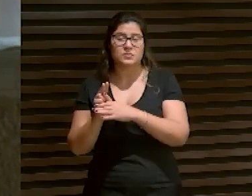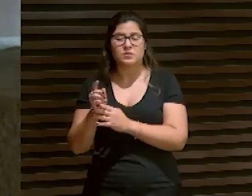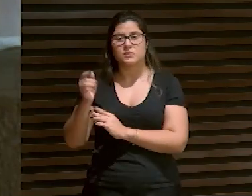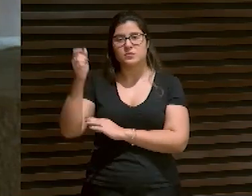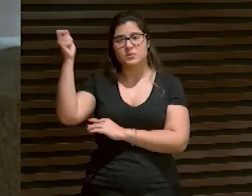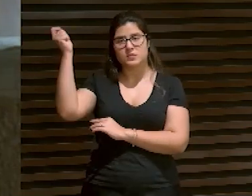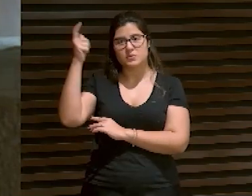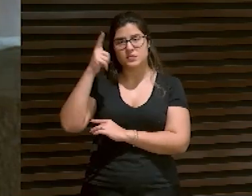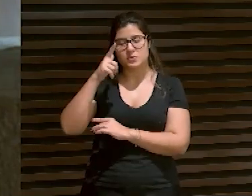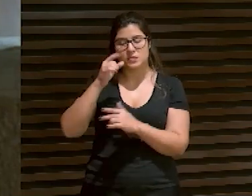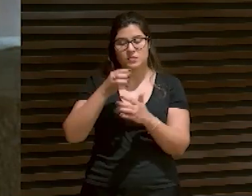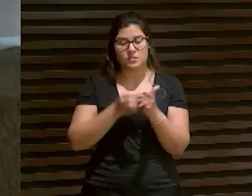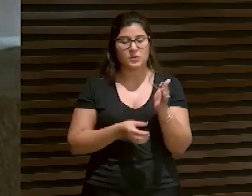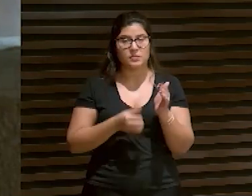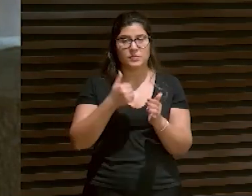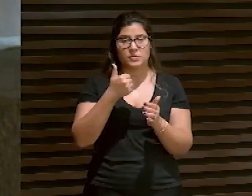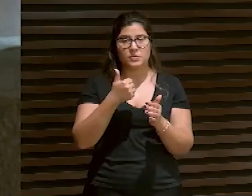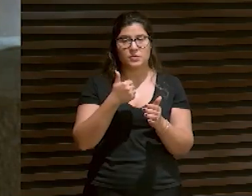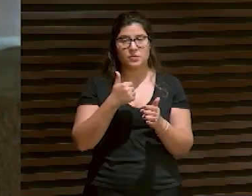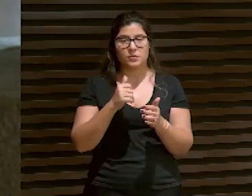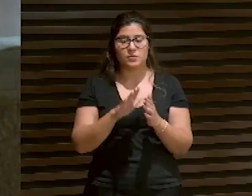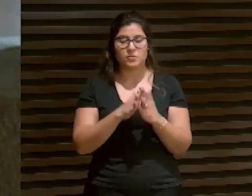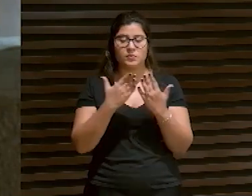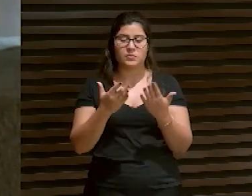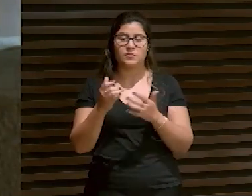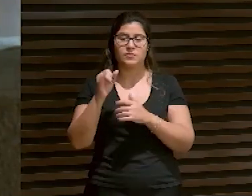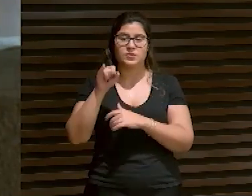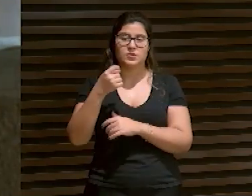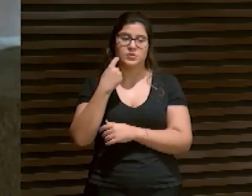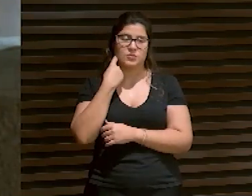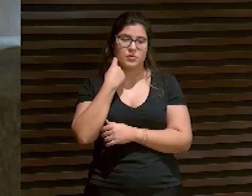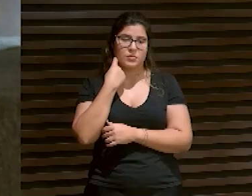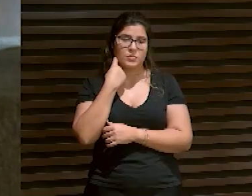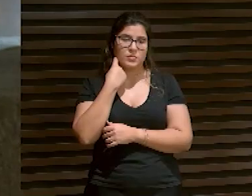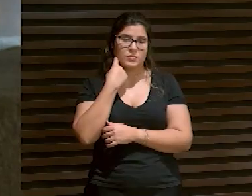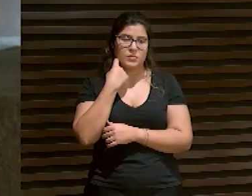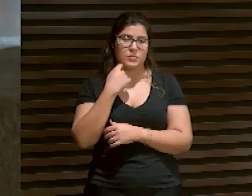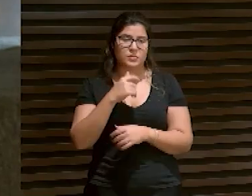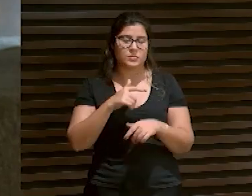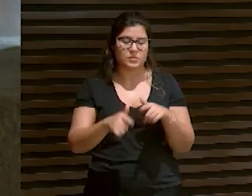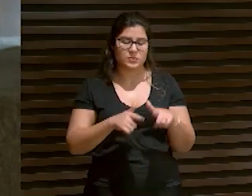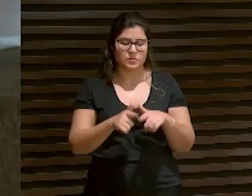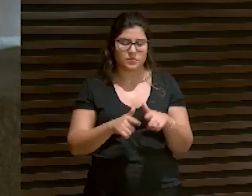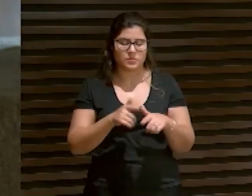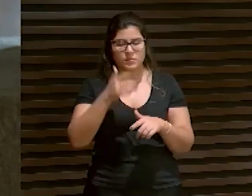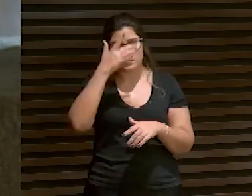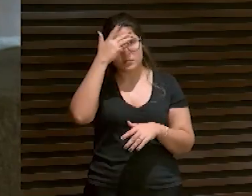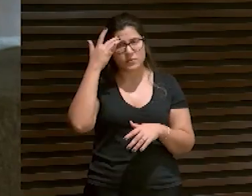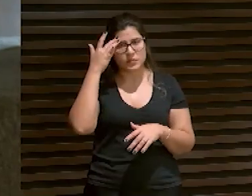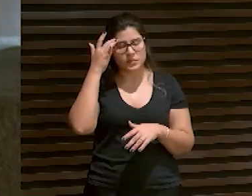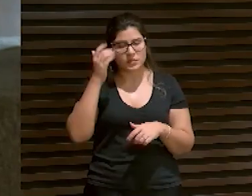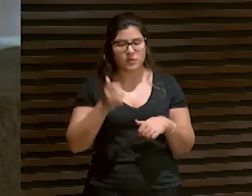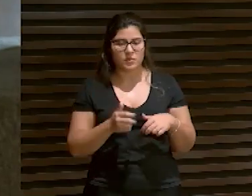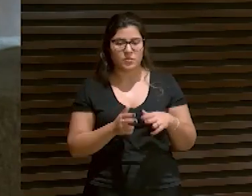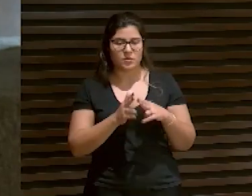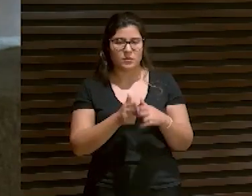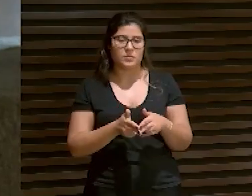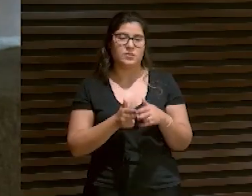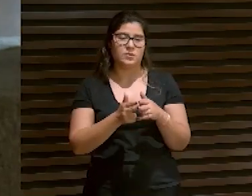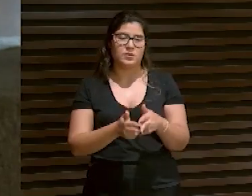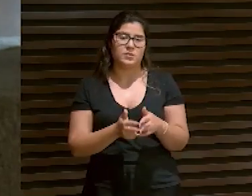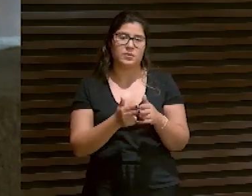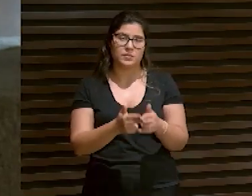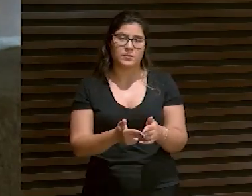No capítulo 1 do livro de Jonas, quando os marinheiros se arrependem e creem no Senhor, Jonas não fica alegre com o arrependimento